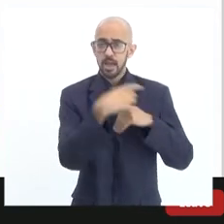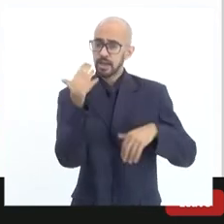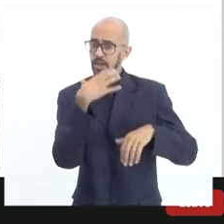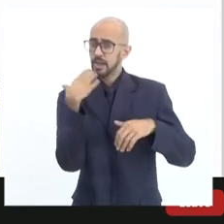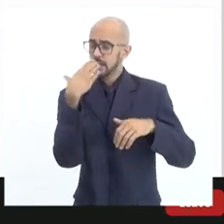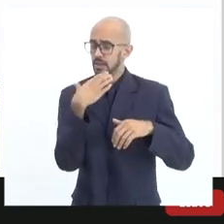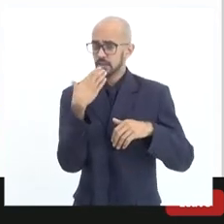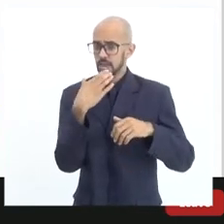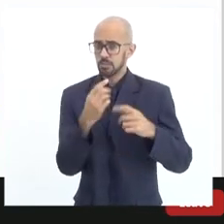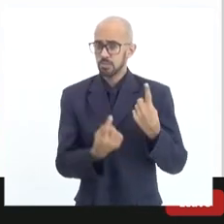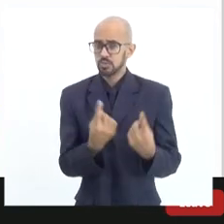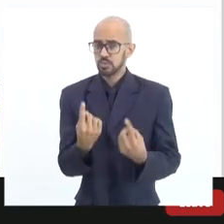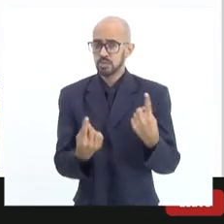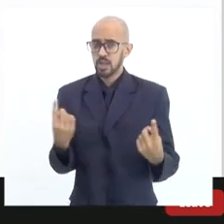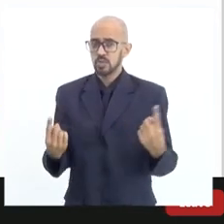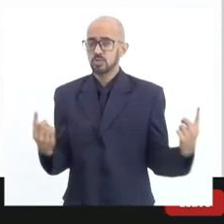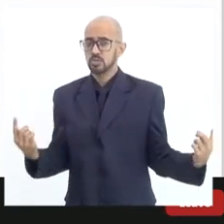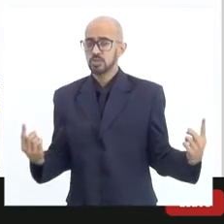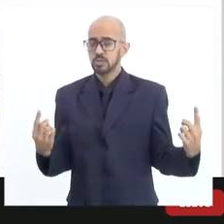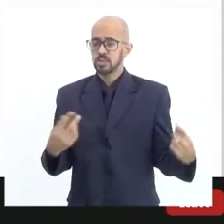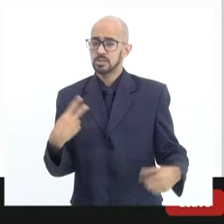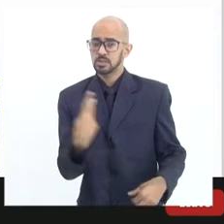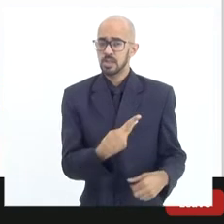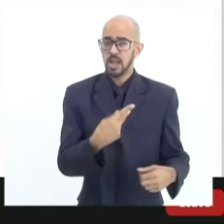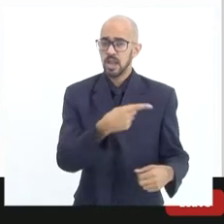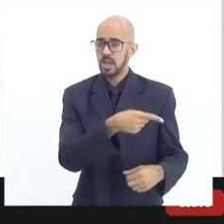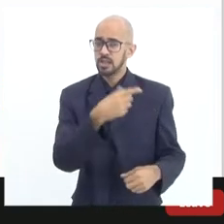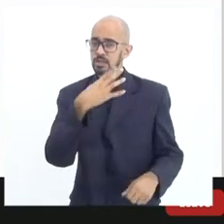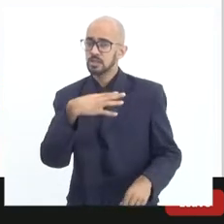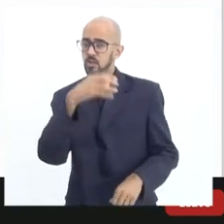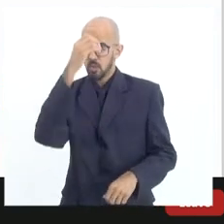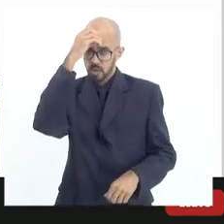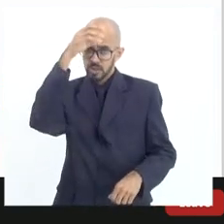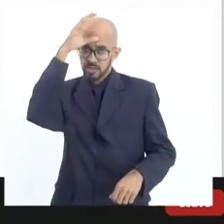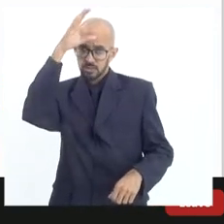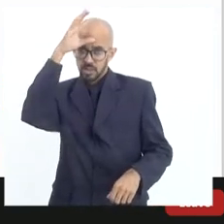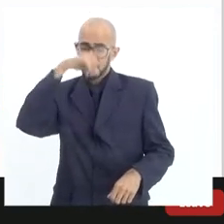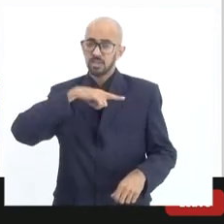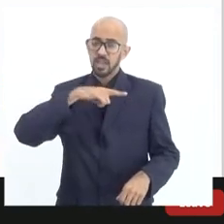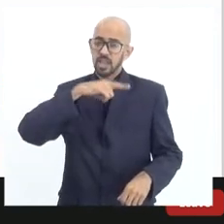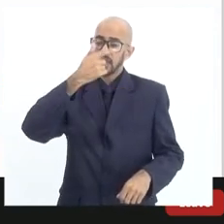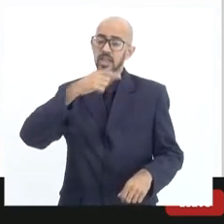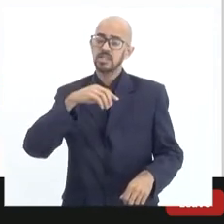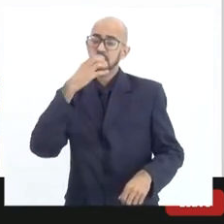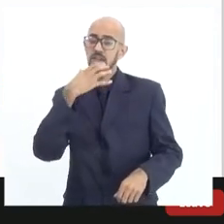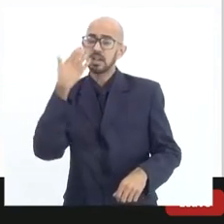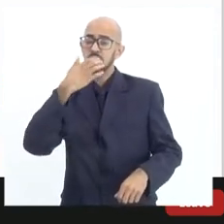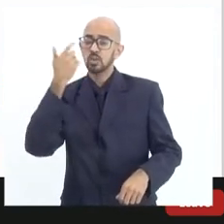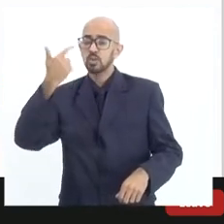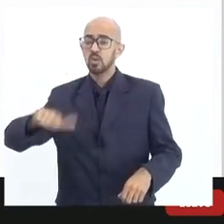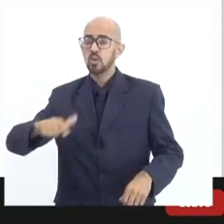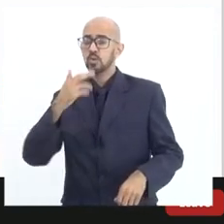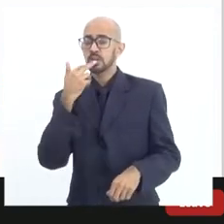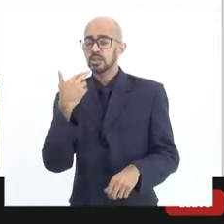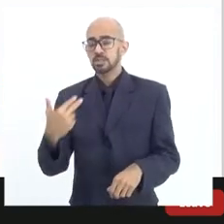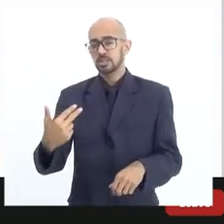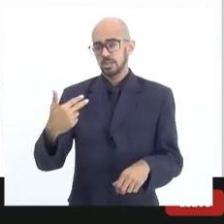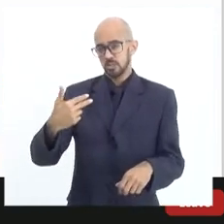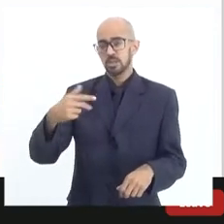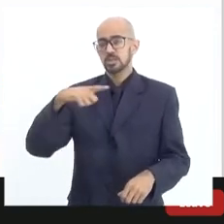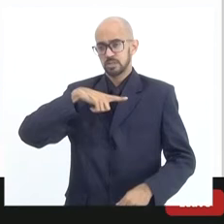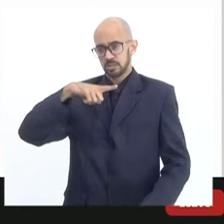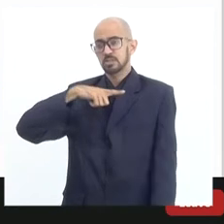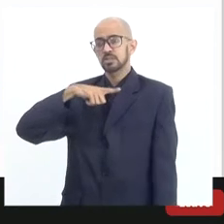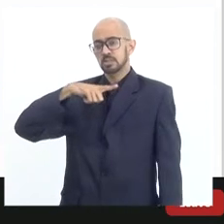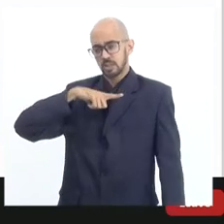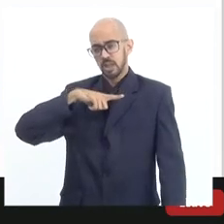Né? As crianças de terreiro têm muitos conhecimentos, cantam em outra língua, língua que são importantes demais para o nosso